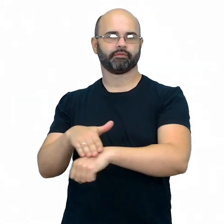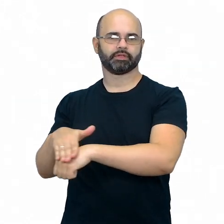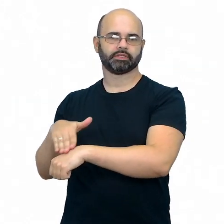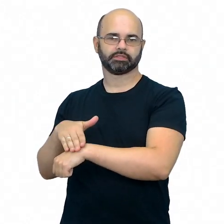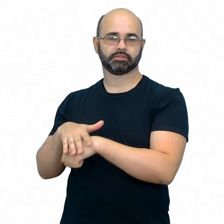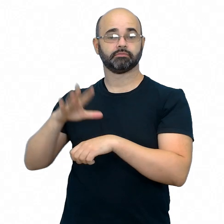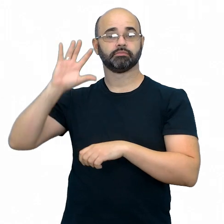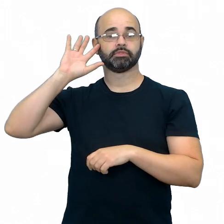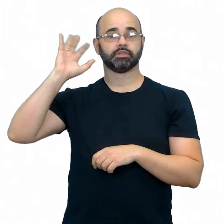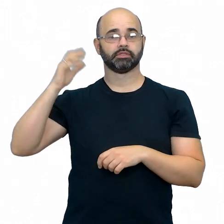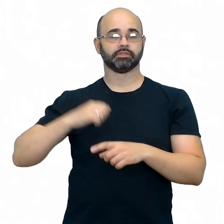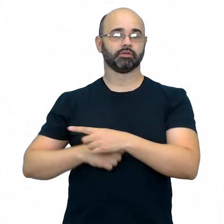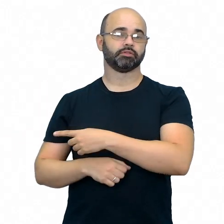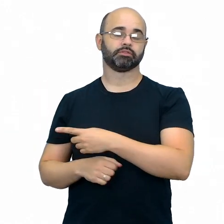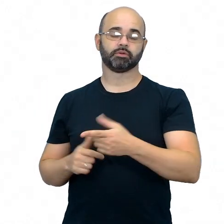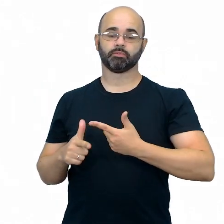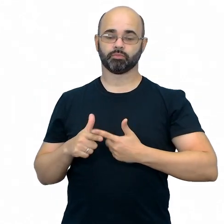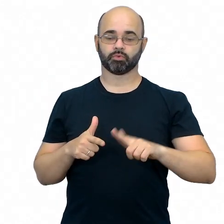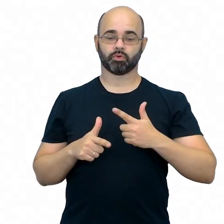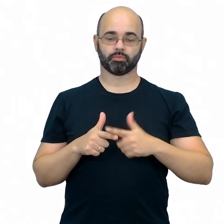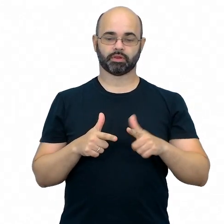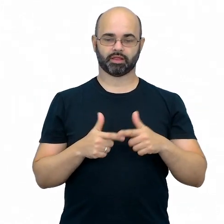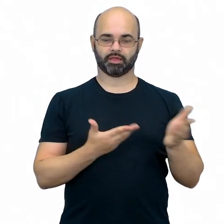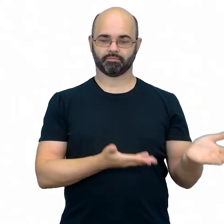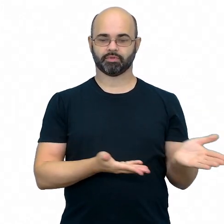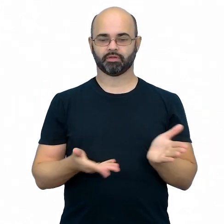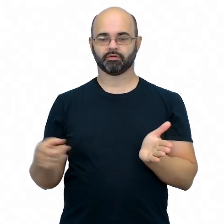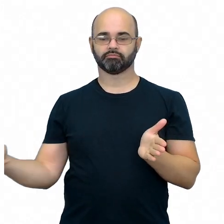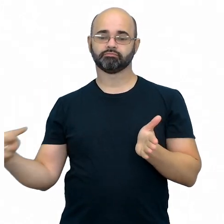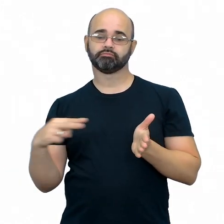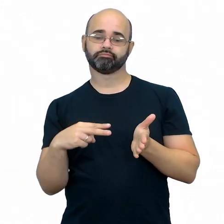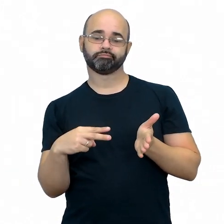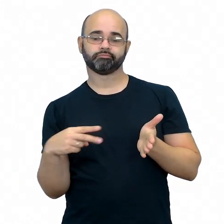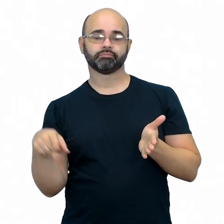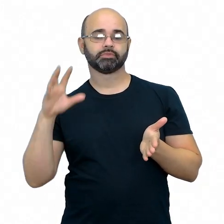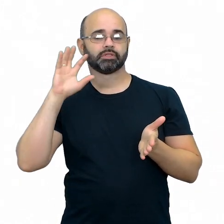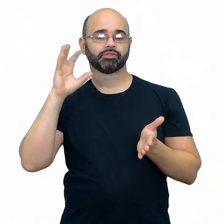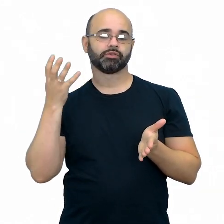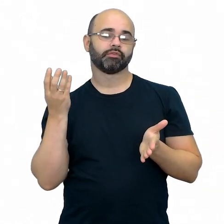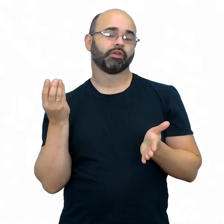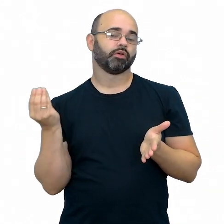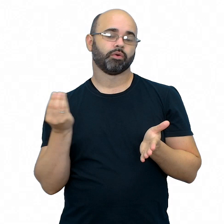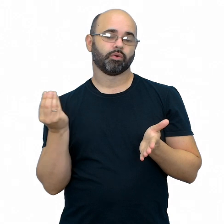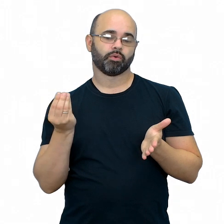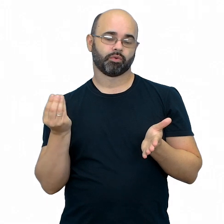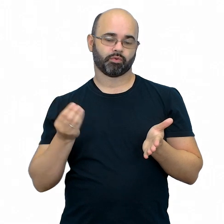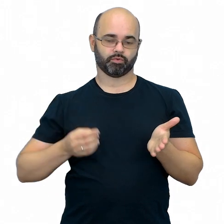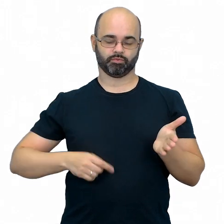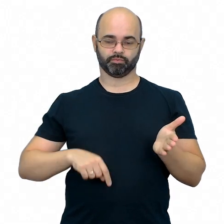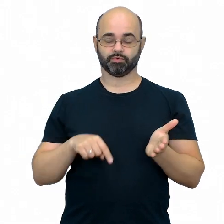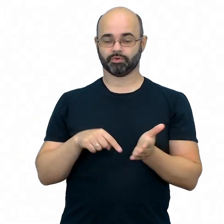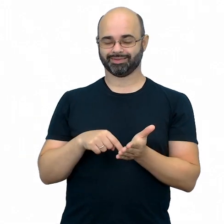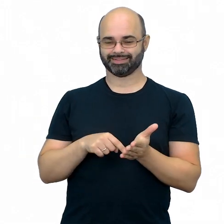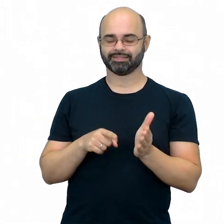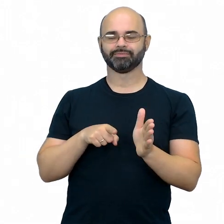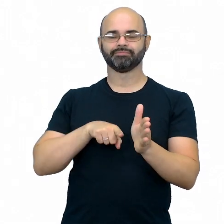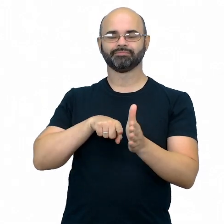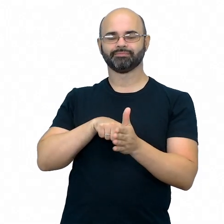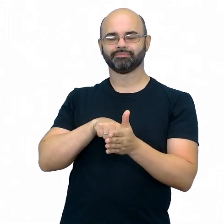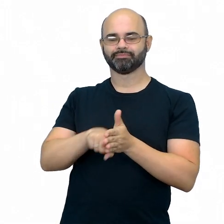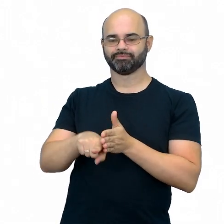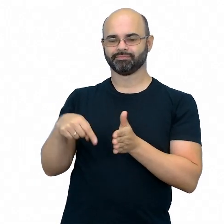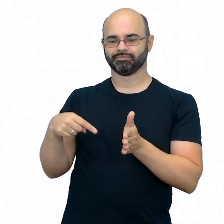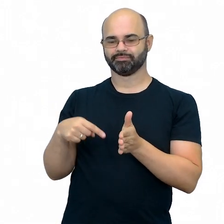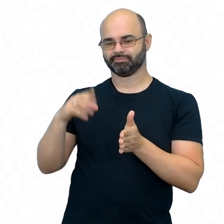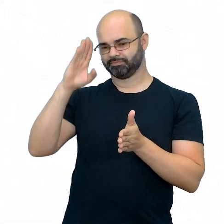problemas, resolver o problema proposto, né? Qual que é essa questão motriz que vai nortear, né, esse